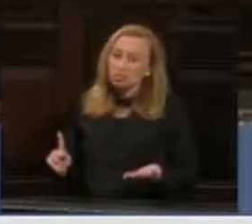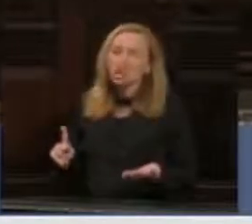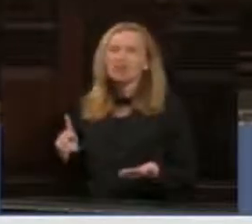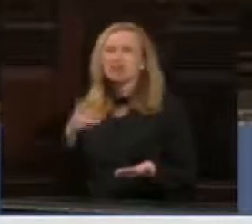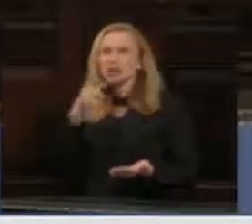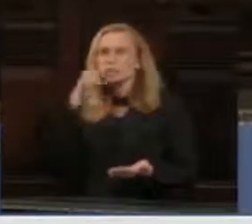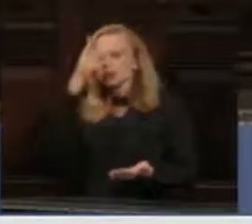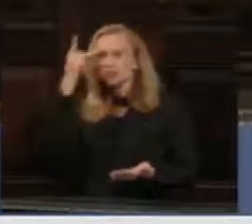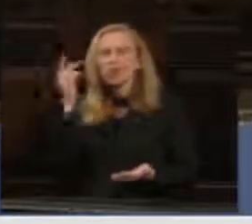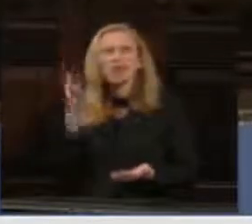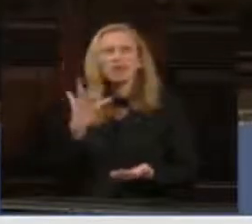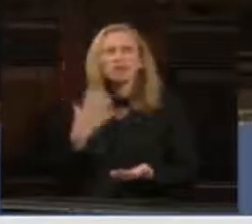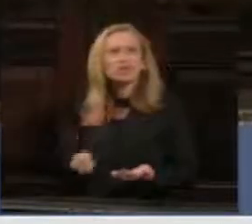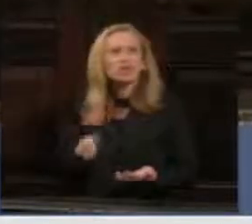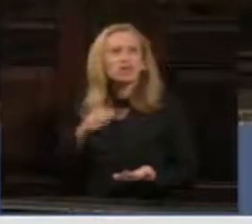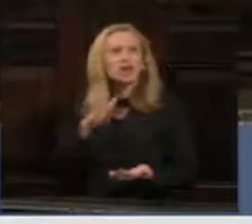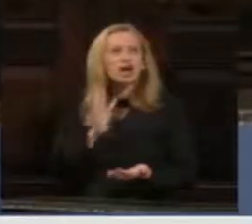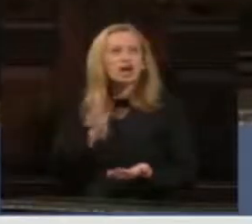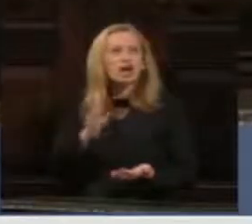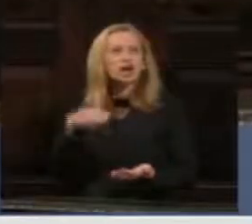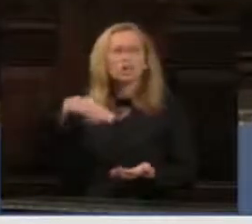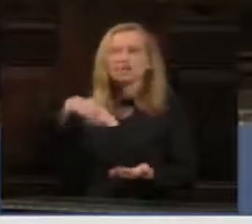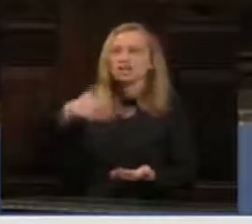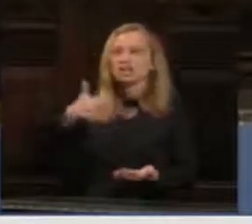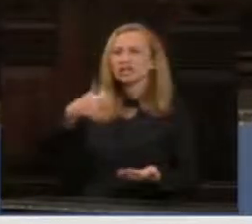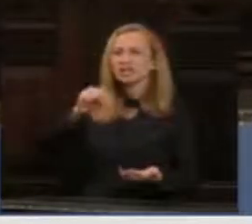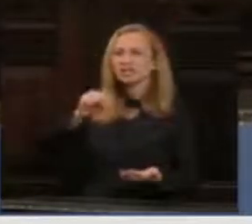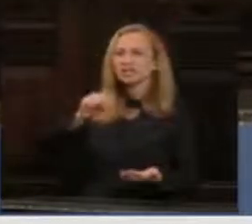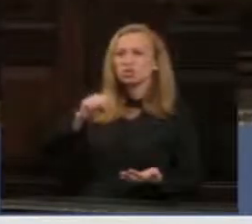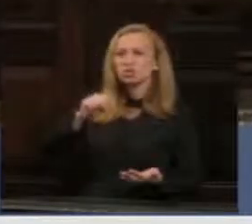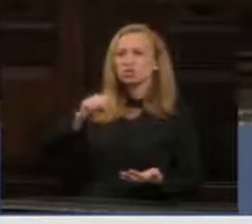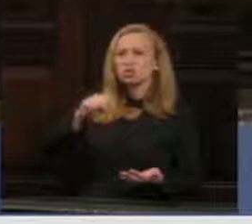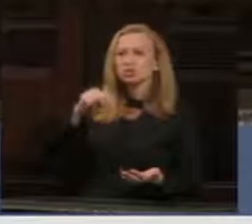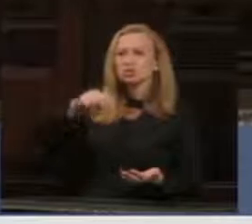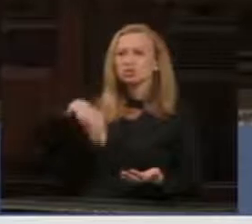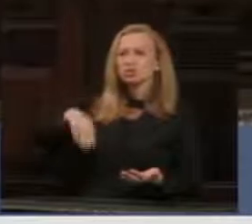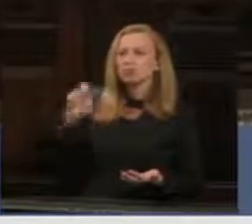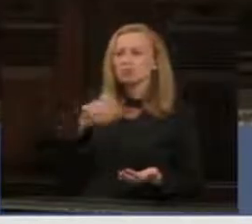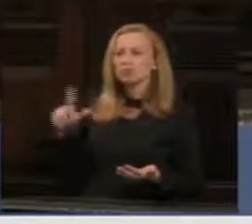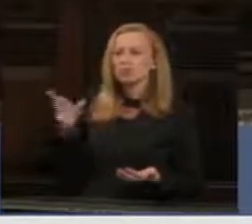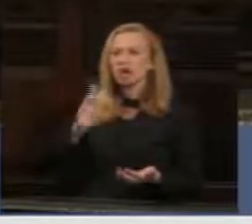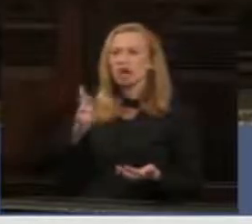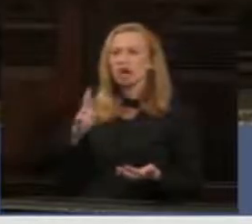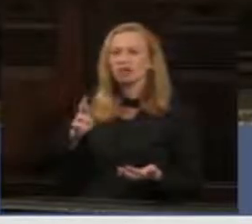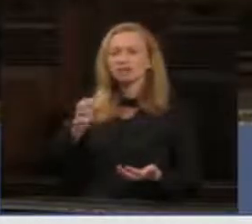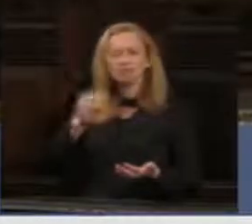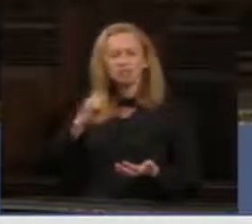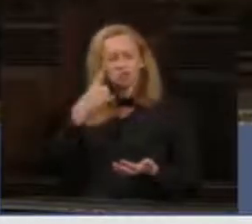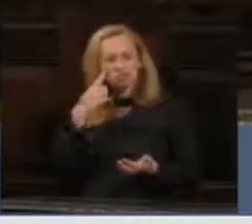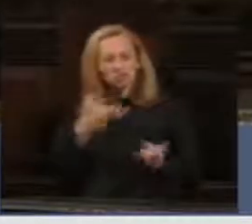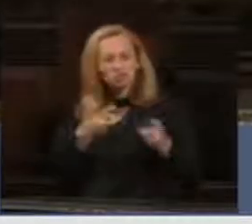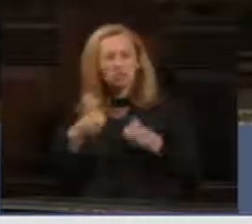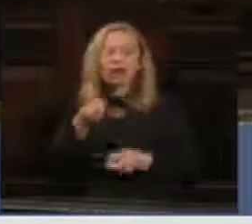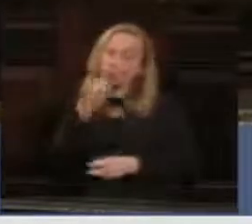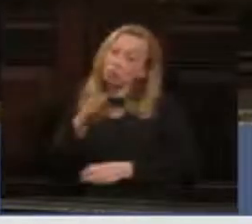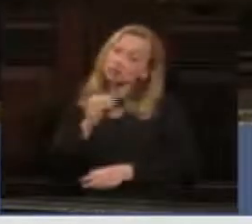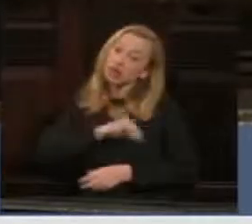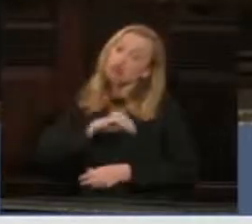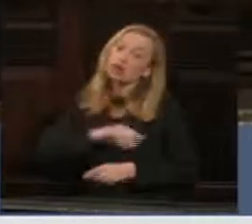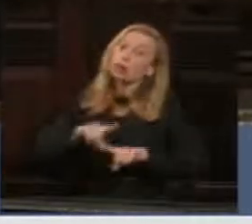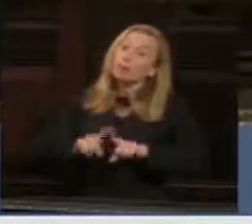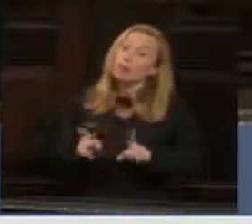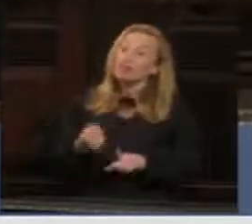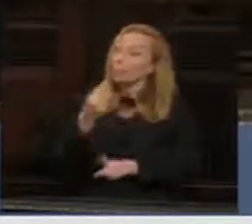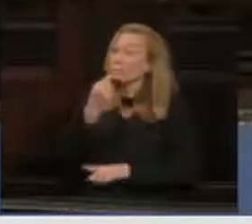18, 20 mil reais. Perto da realidade do nosso povo, é até um bom salário. Mas perto